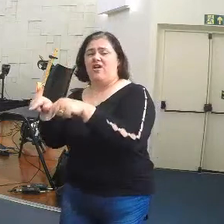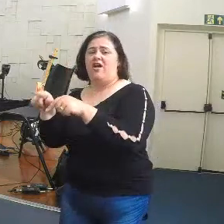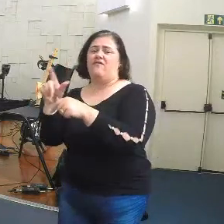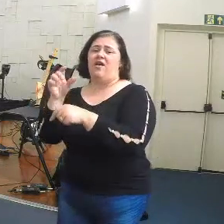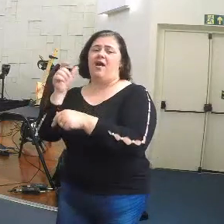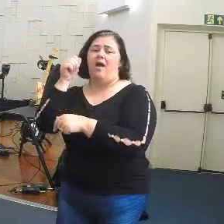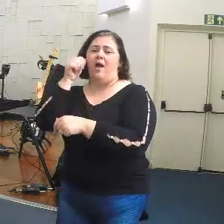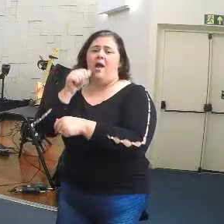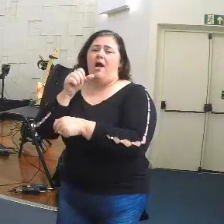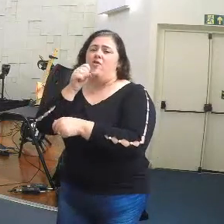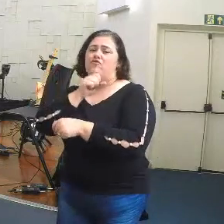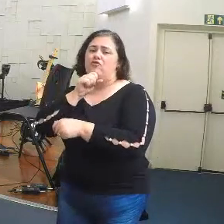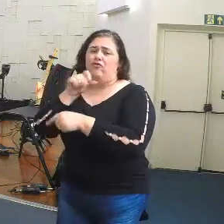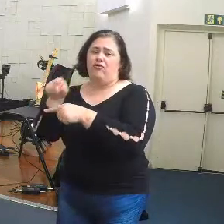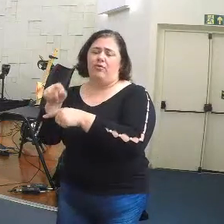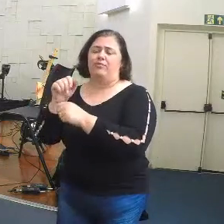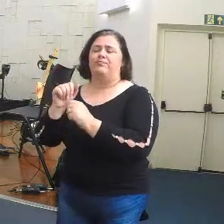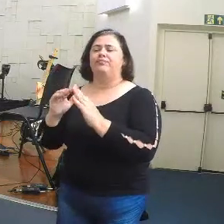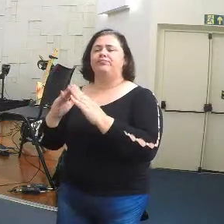ficar aberta o tempo todo.